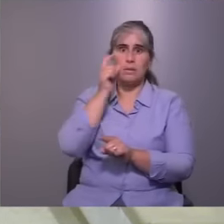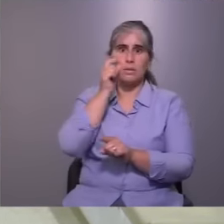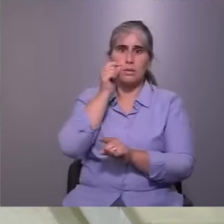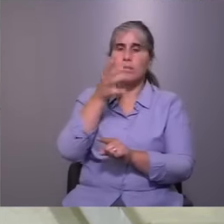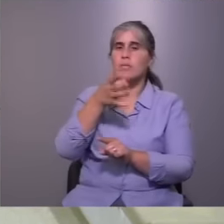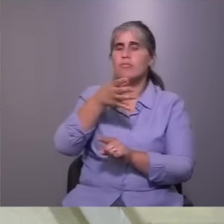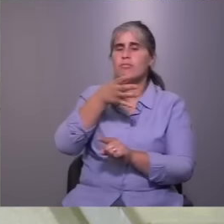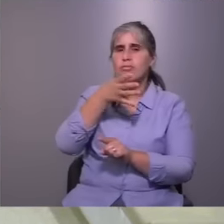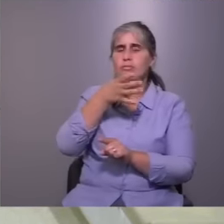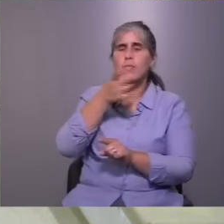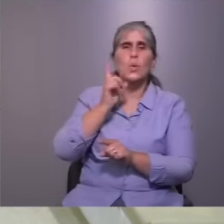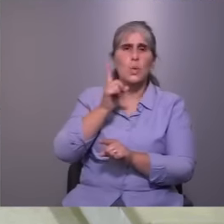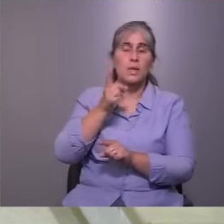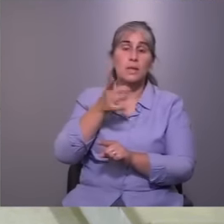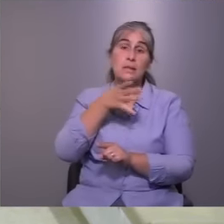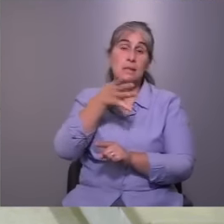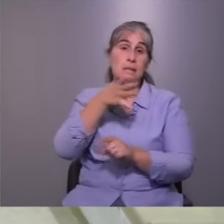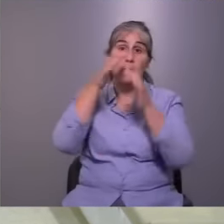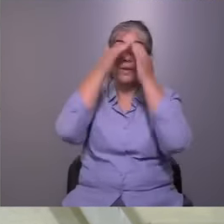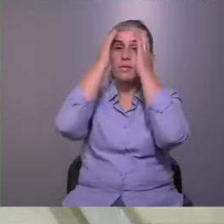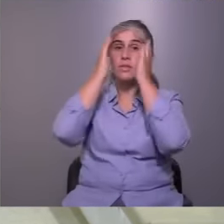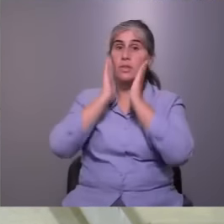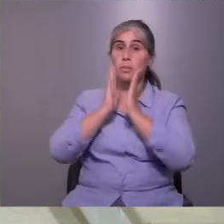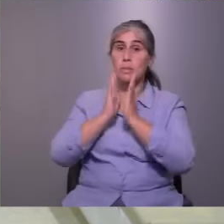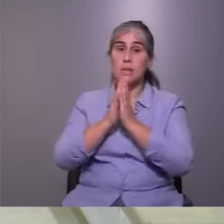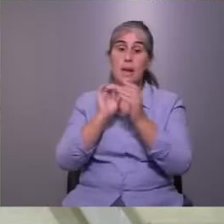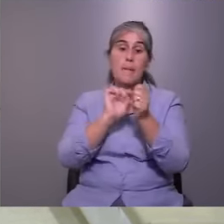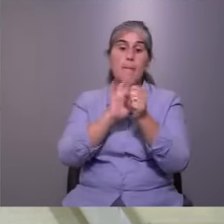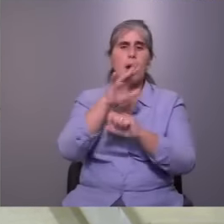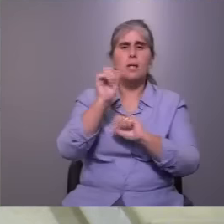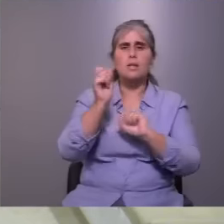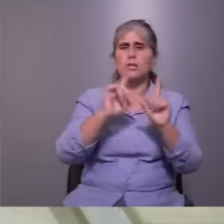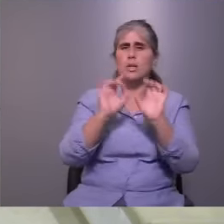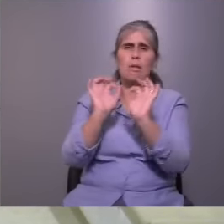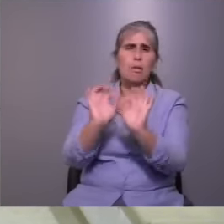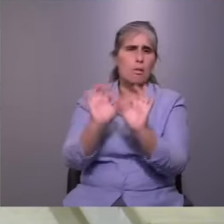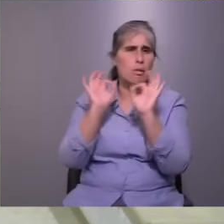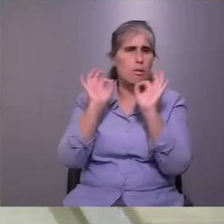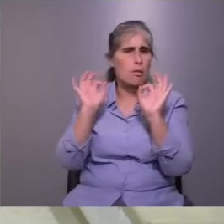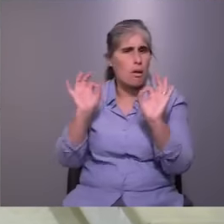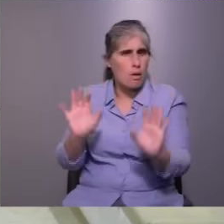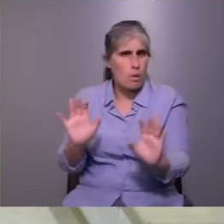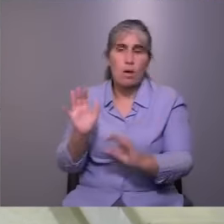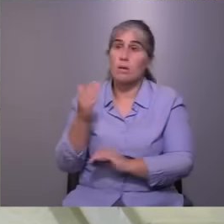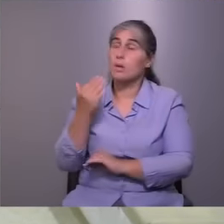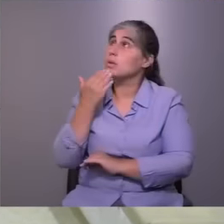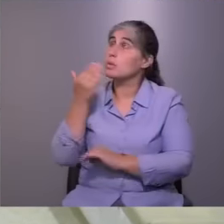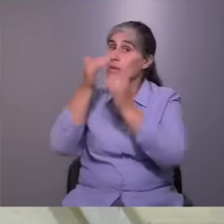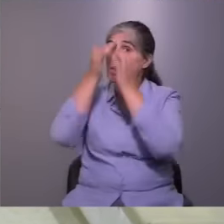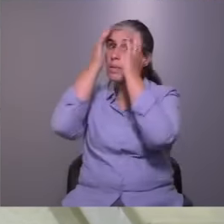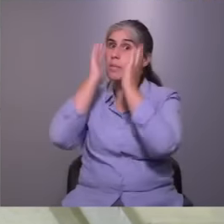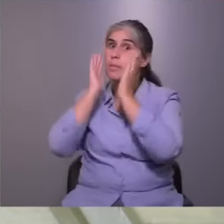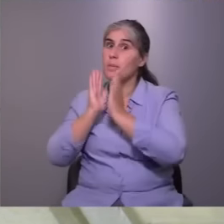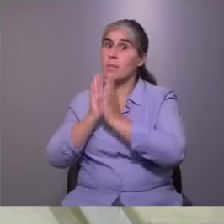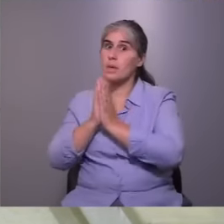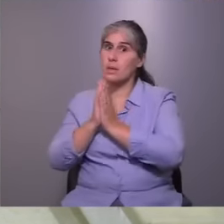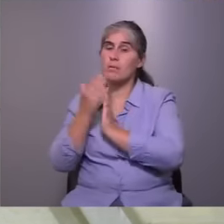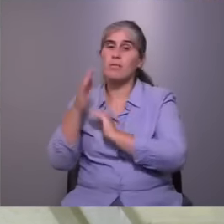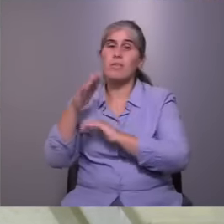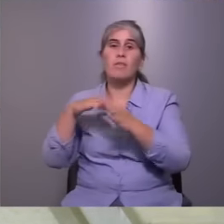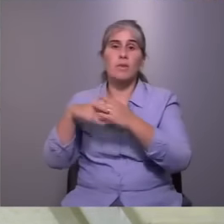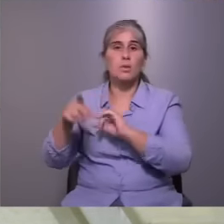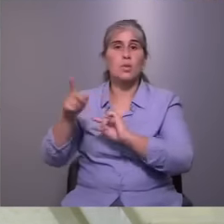Poitiers, que assim se dirigiu à Virgem Santa Maria, como a estrela do mar, aquela a